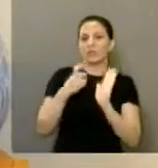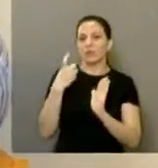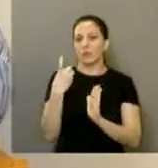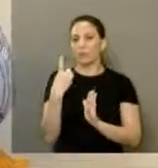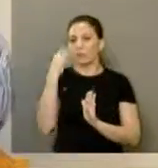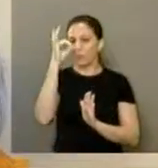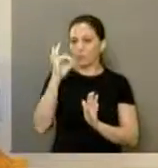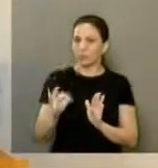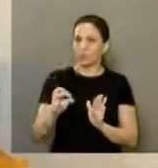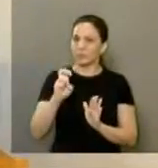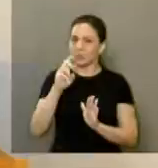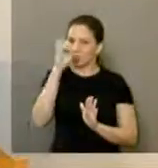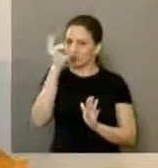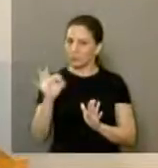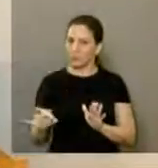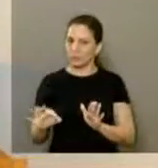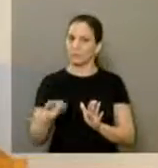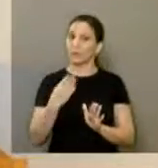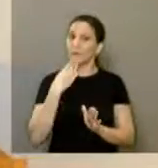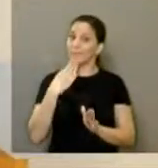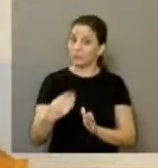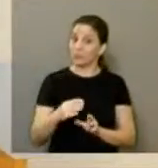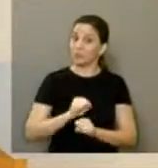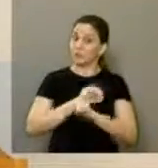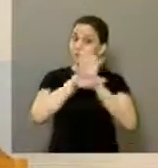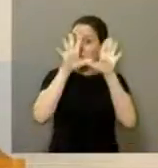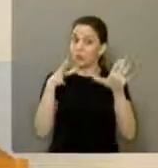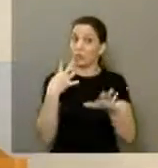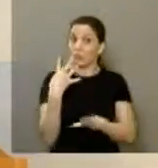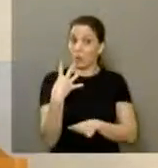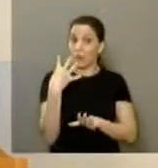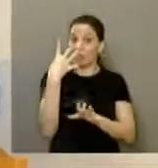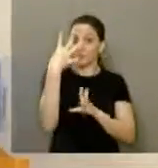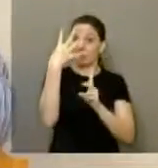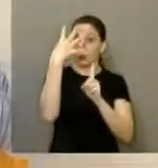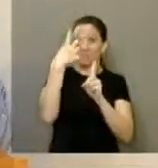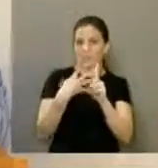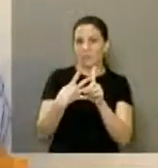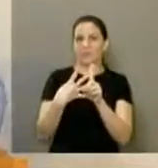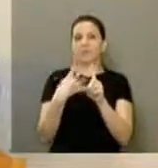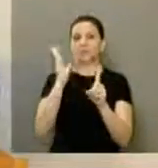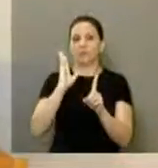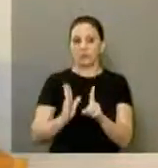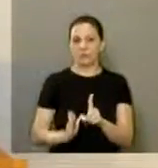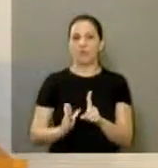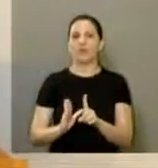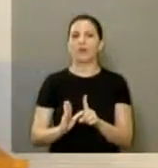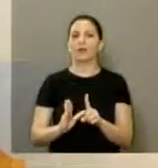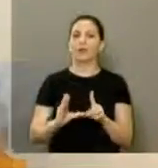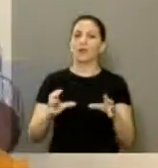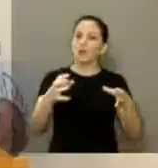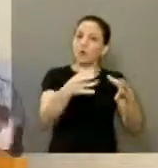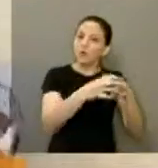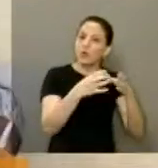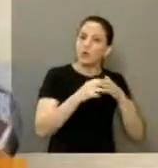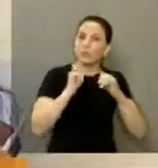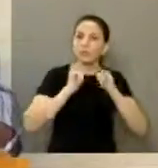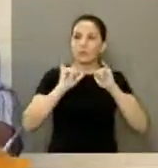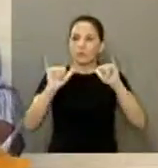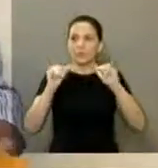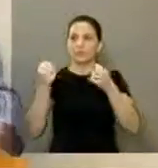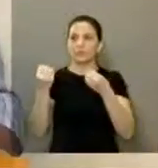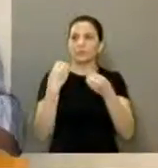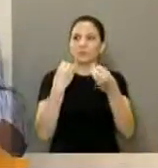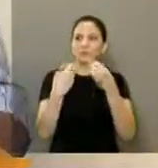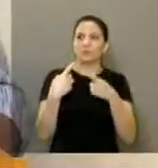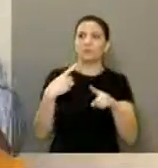gente fez aqui, pedindo esse esclarecimento, para 4 meses. A gente chamou uma coletiva de imprensa porque não aguentava mais esperar o que